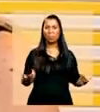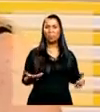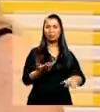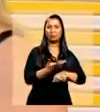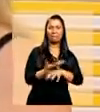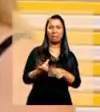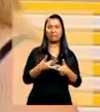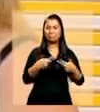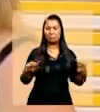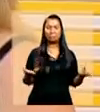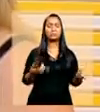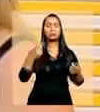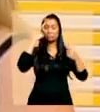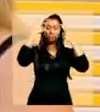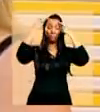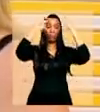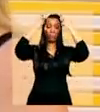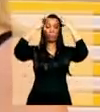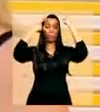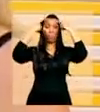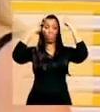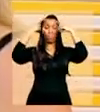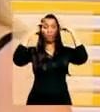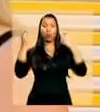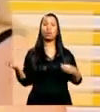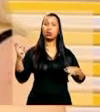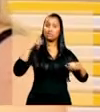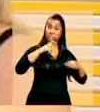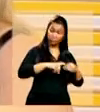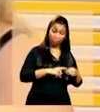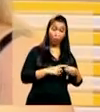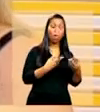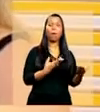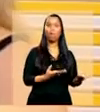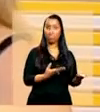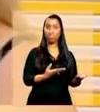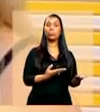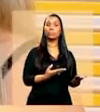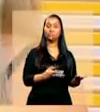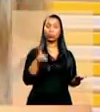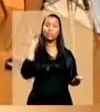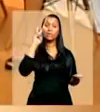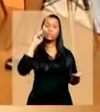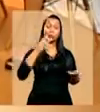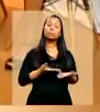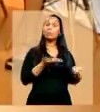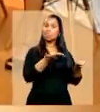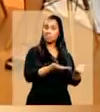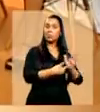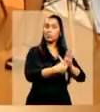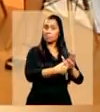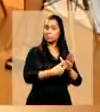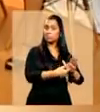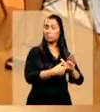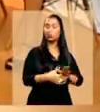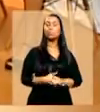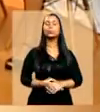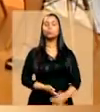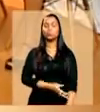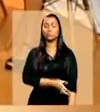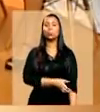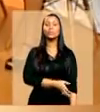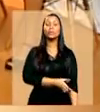materiais ou possibilidades de criações artísticas e eles voltam com essas Apresentando. criações, Com essas